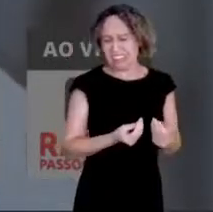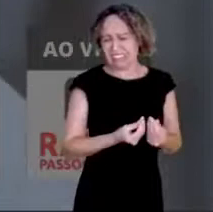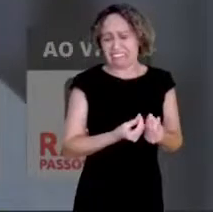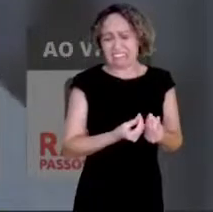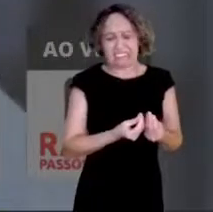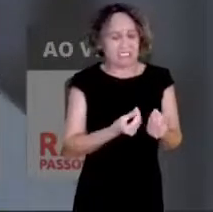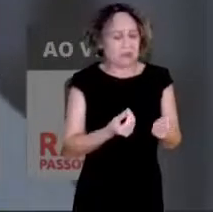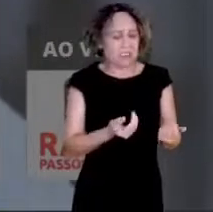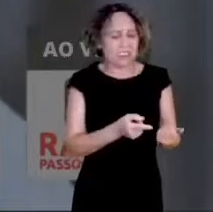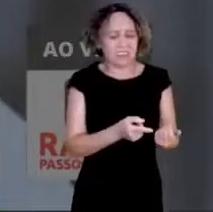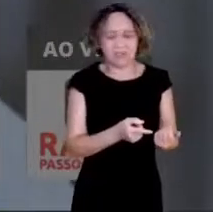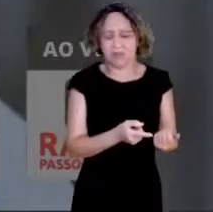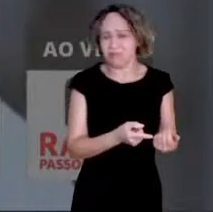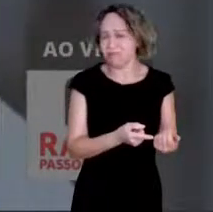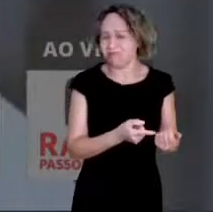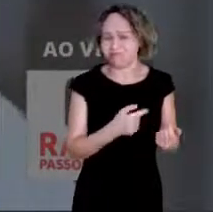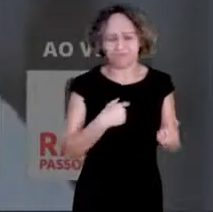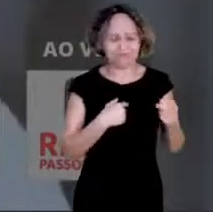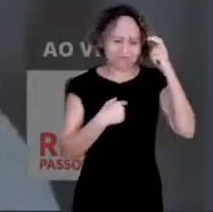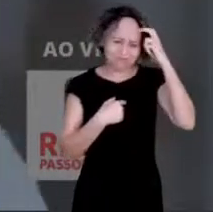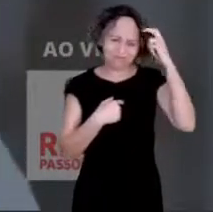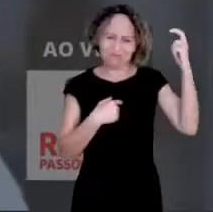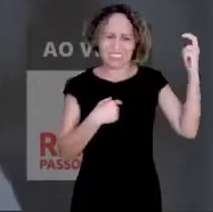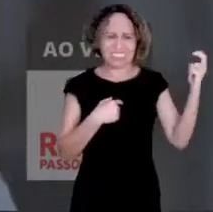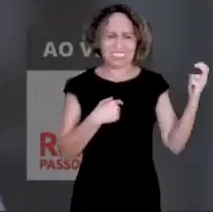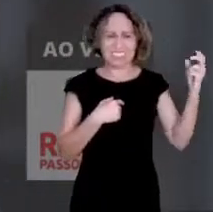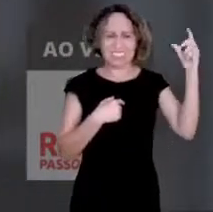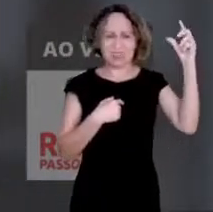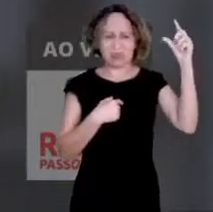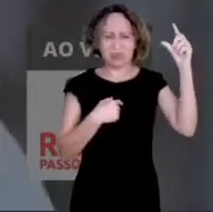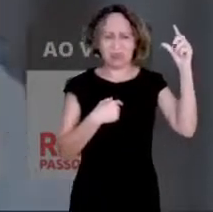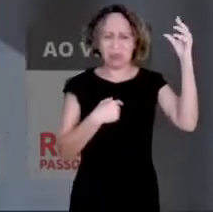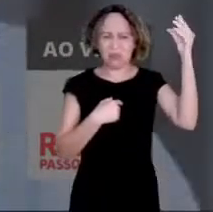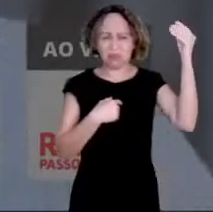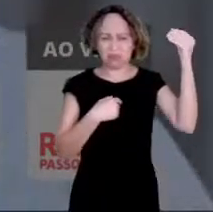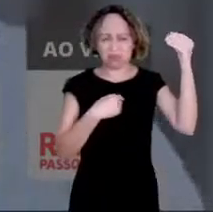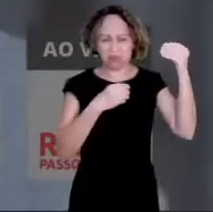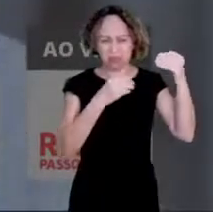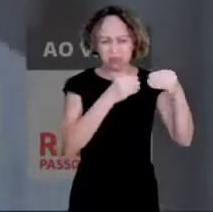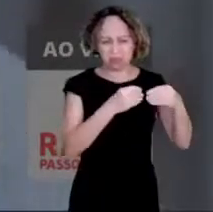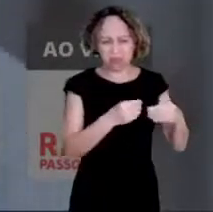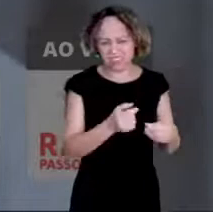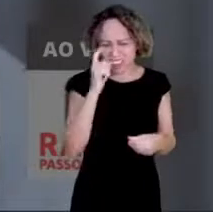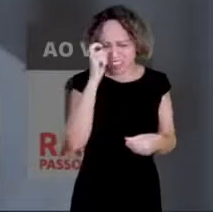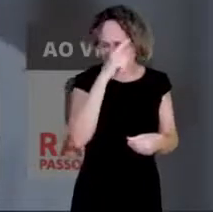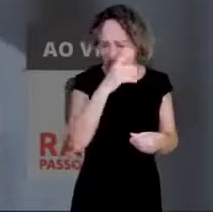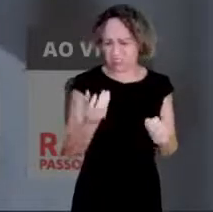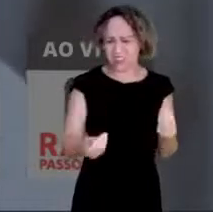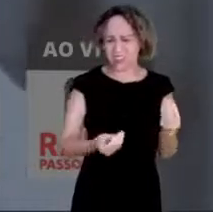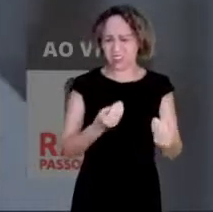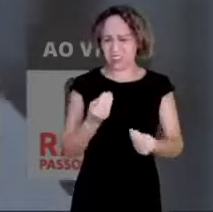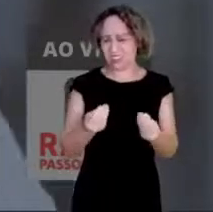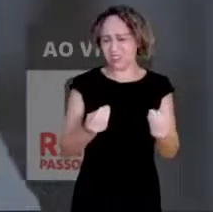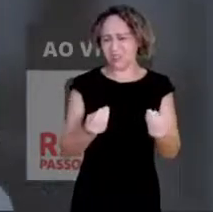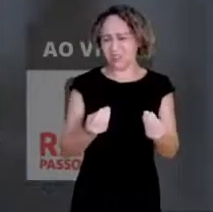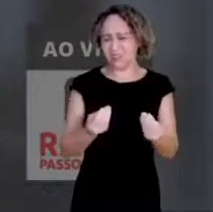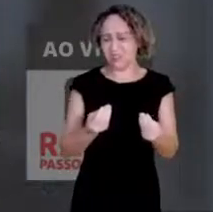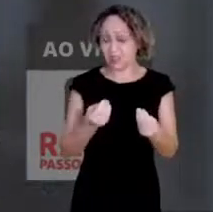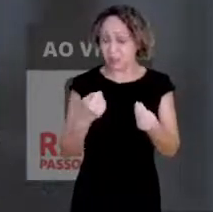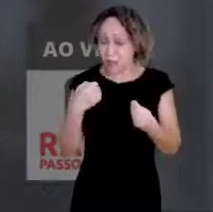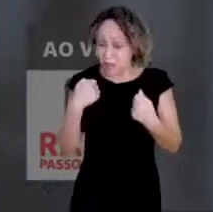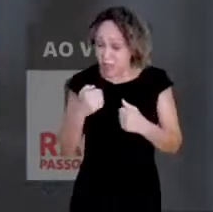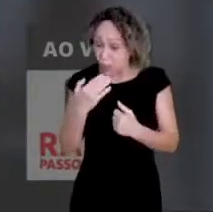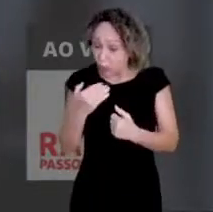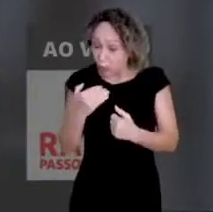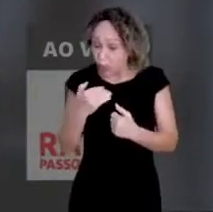em revistas especializadas. Eu fiquei muito feliz, porque demonstrava que era possível. Eu fiquei muito feliz quando esse país